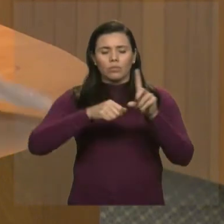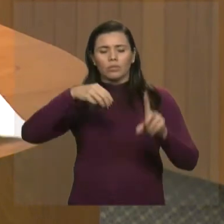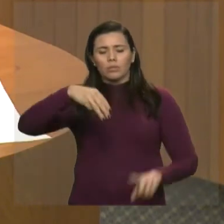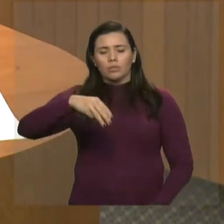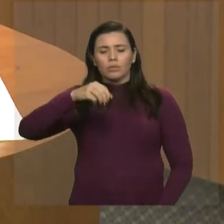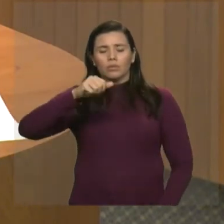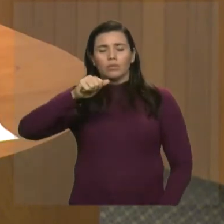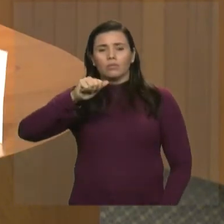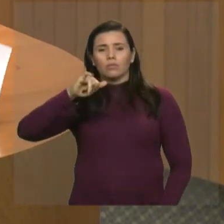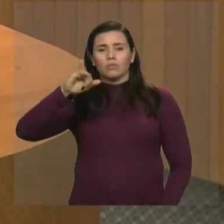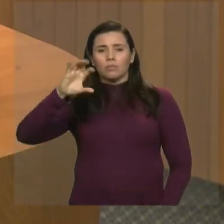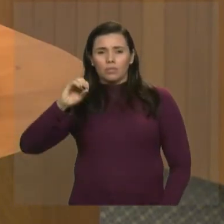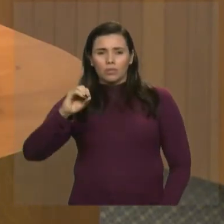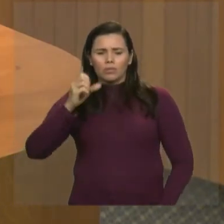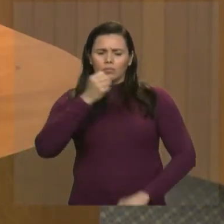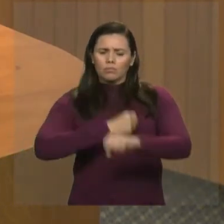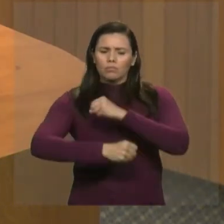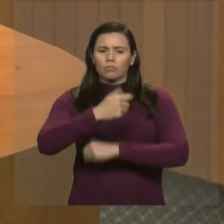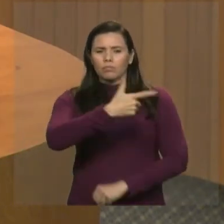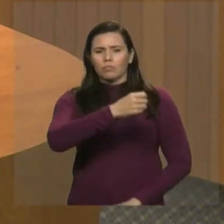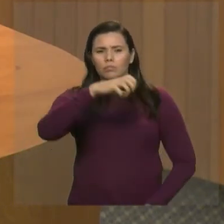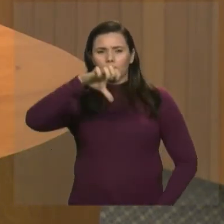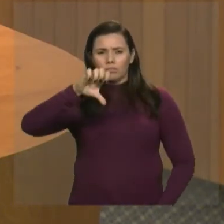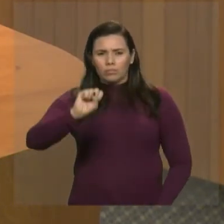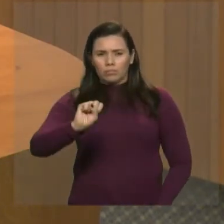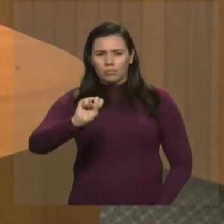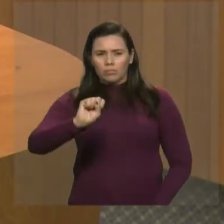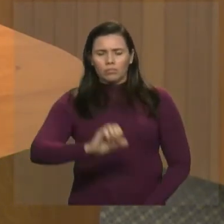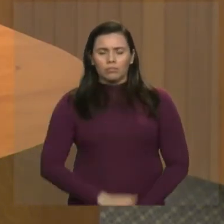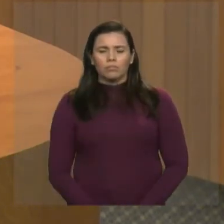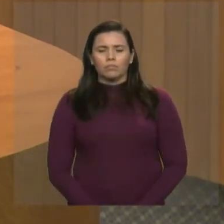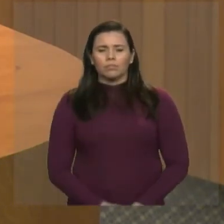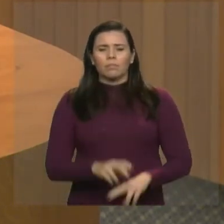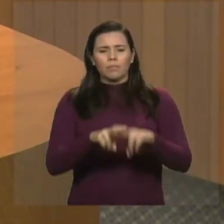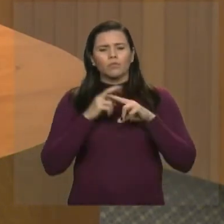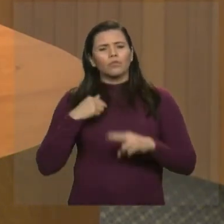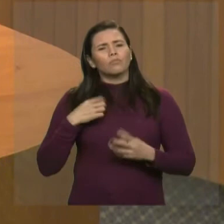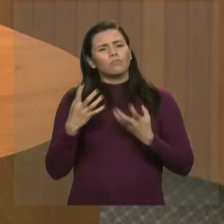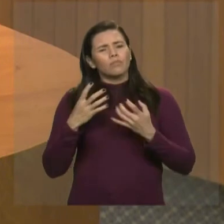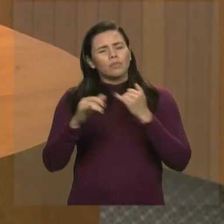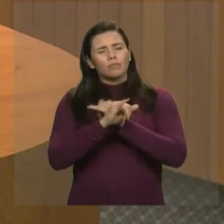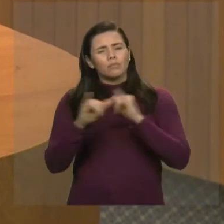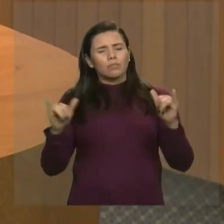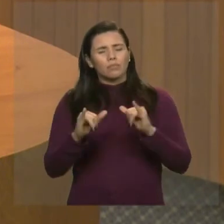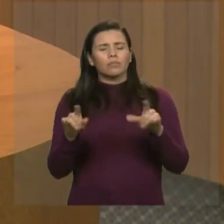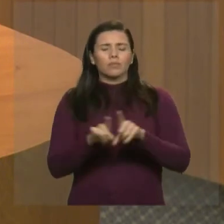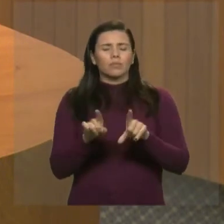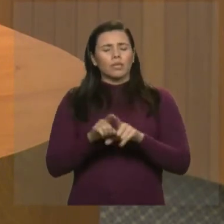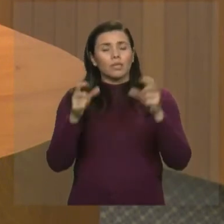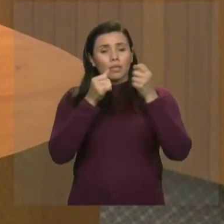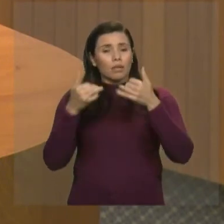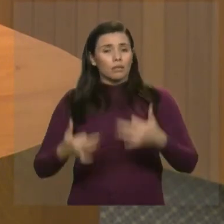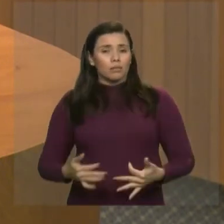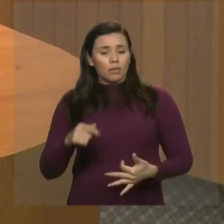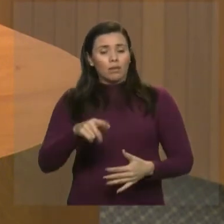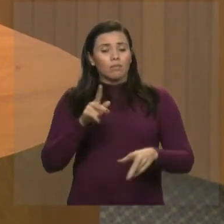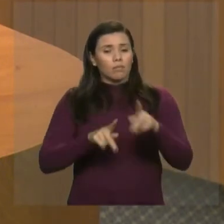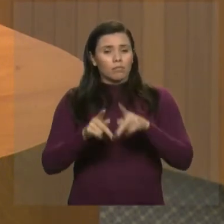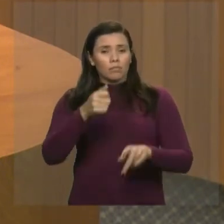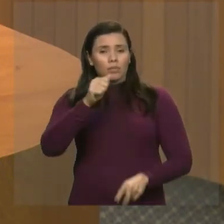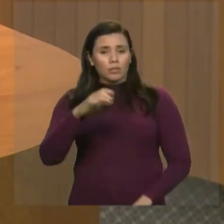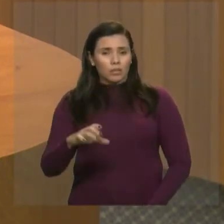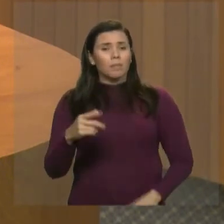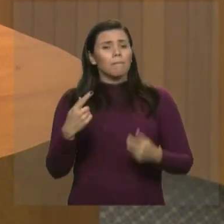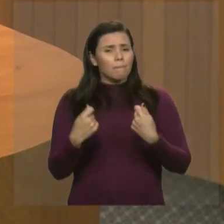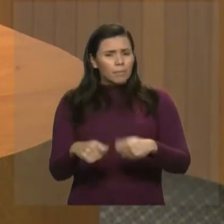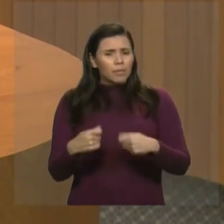23 de maio de 2018. Portanto, senhor presidente, fica aqui o nosso esclarecimento à população de Açailândia, porque